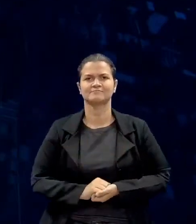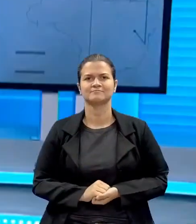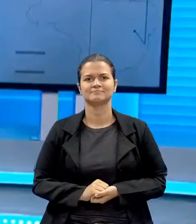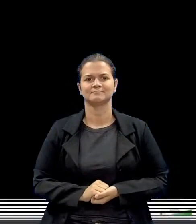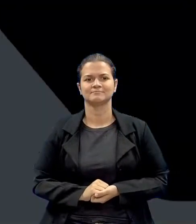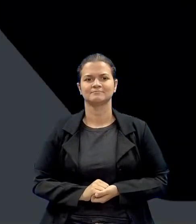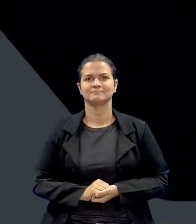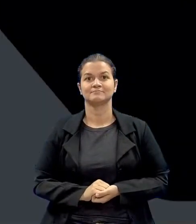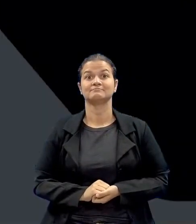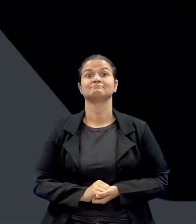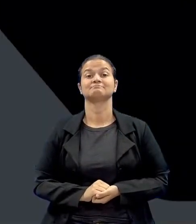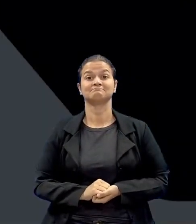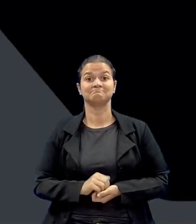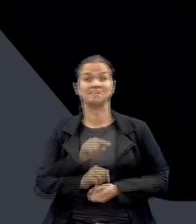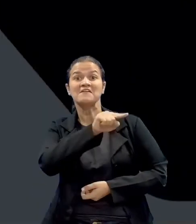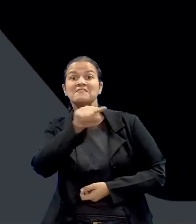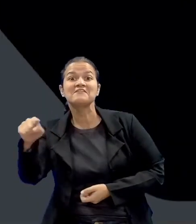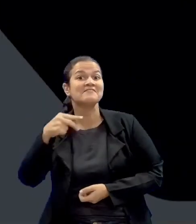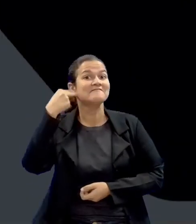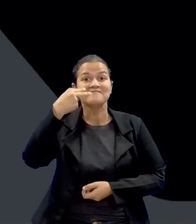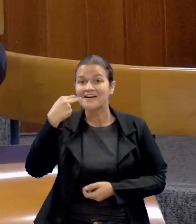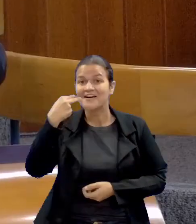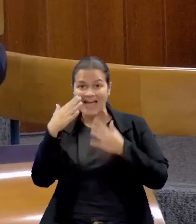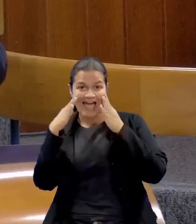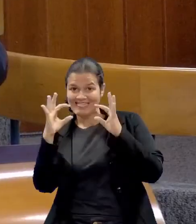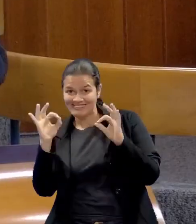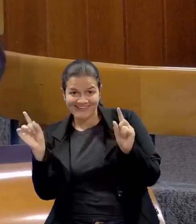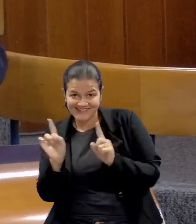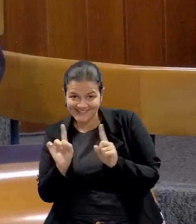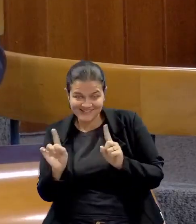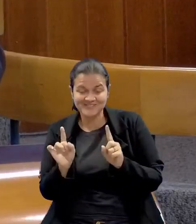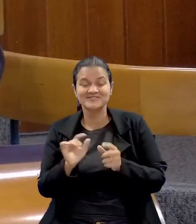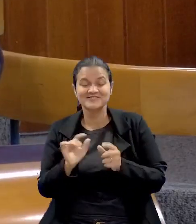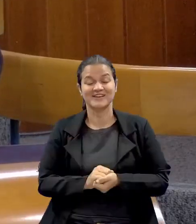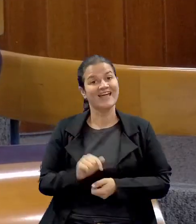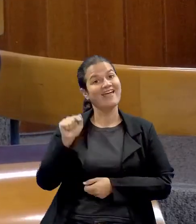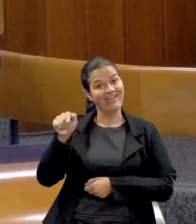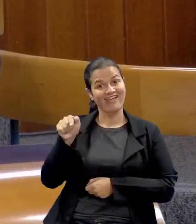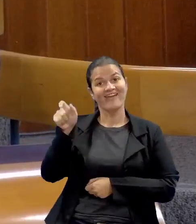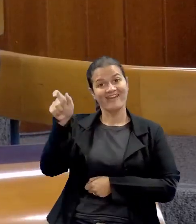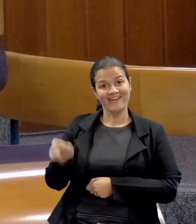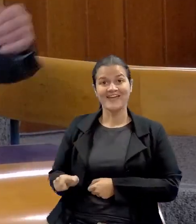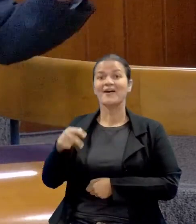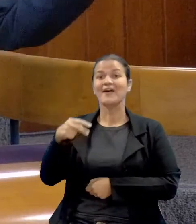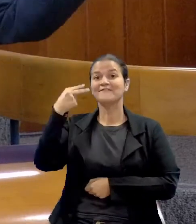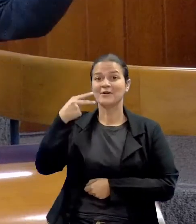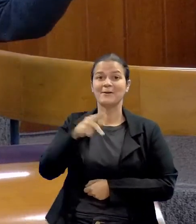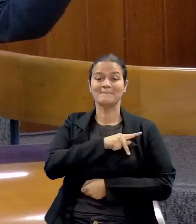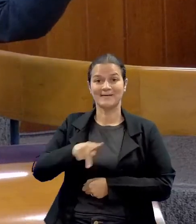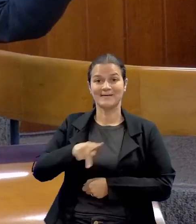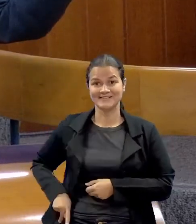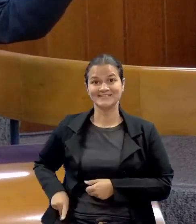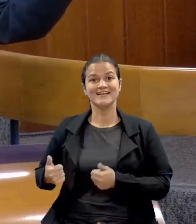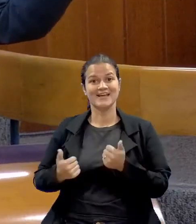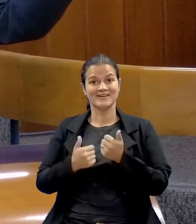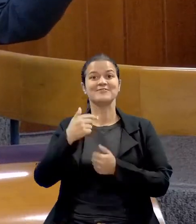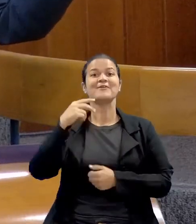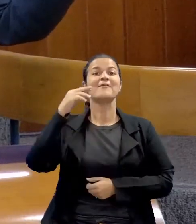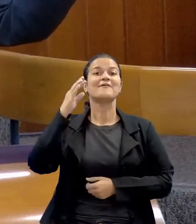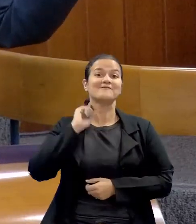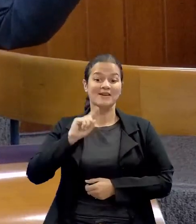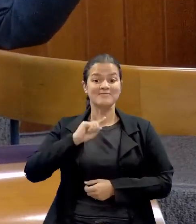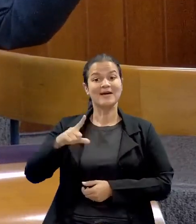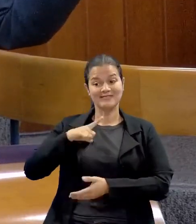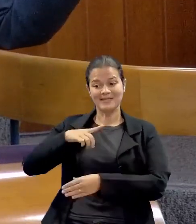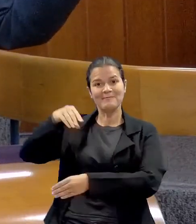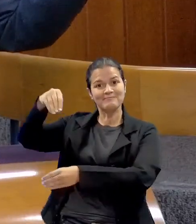cadastrada. Para aqueles vereadores que não prestaram atenção, esse vereador presidente do Flamengo estava na relação dos presentes na